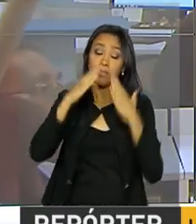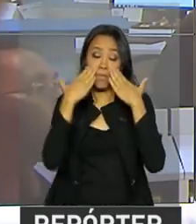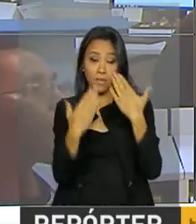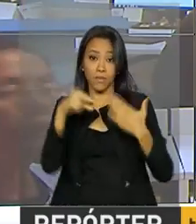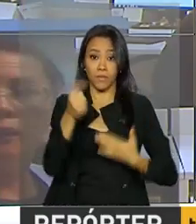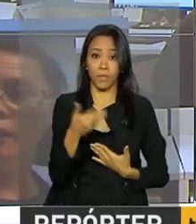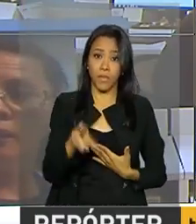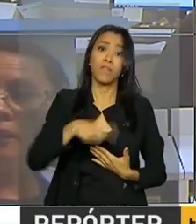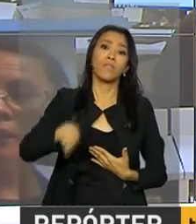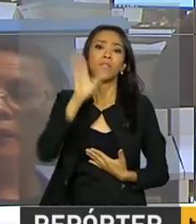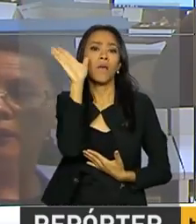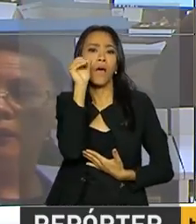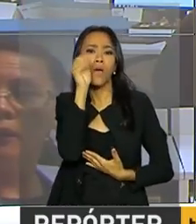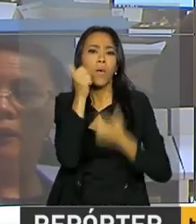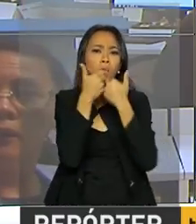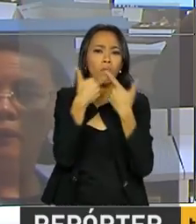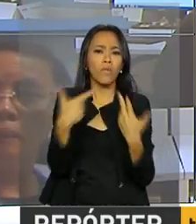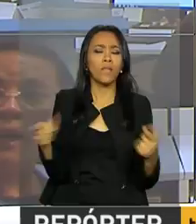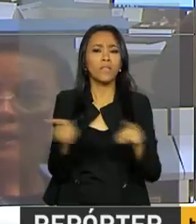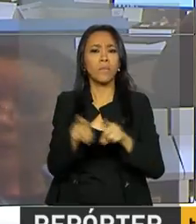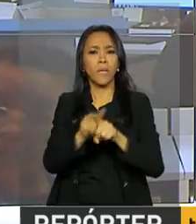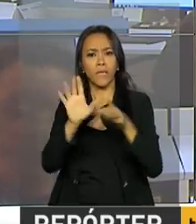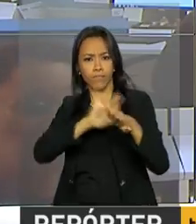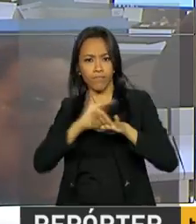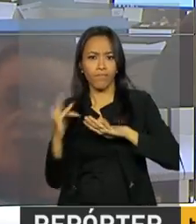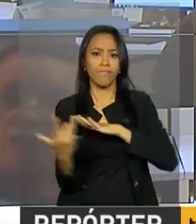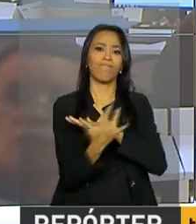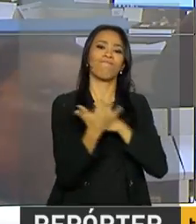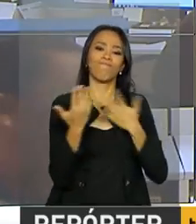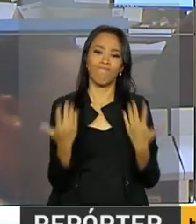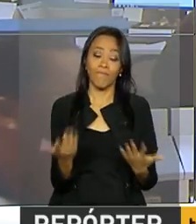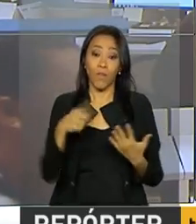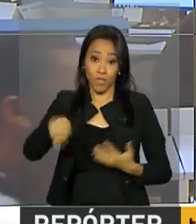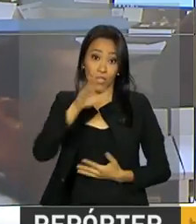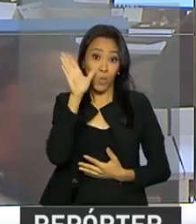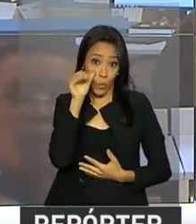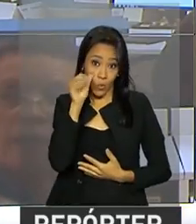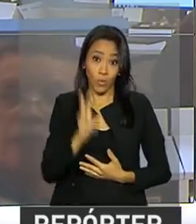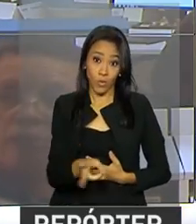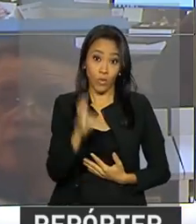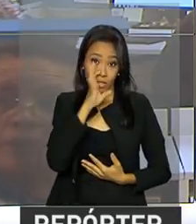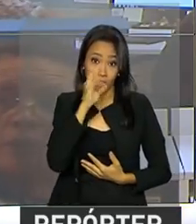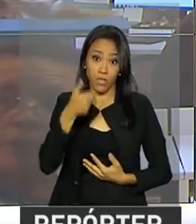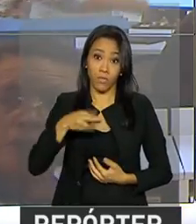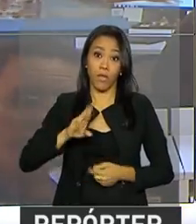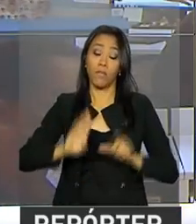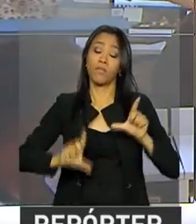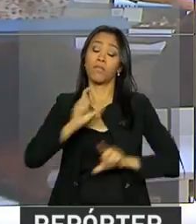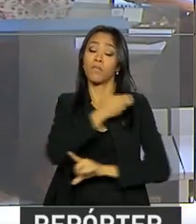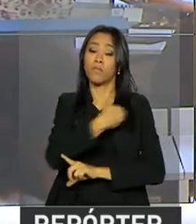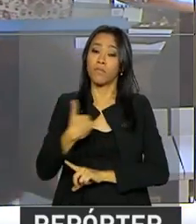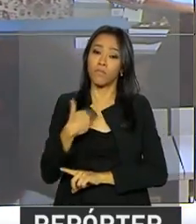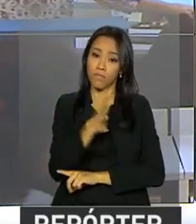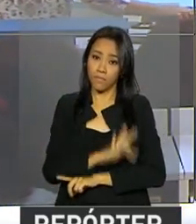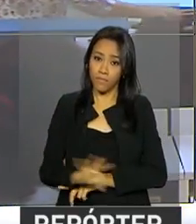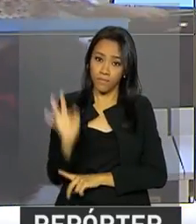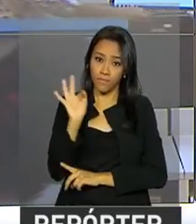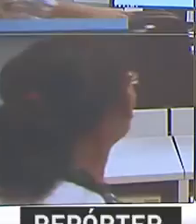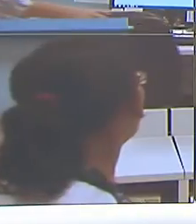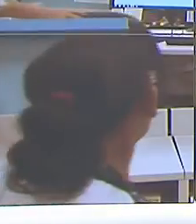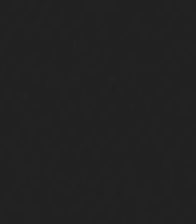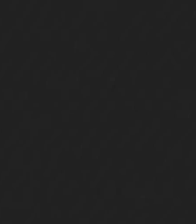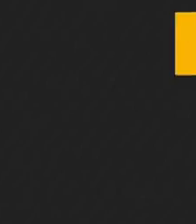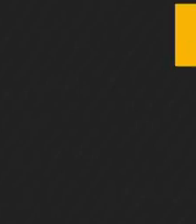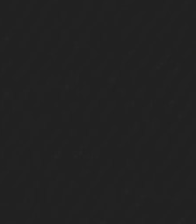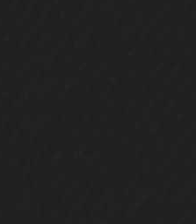nbr acompanhe as novidades também em nossas redes sociais continue com a gente aqui na tv nbr a tv do governo federal